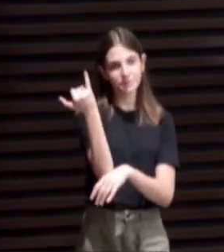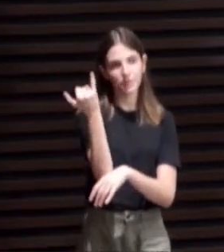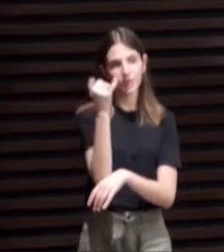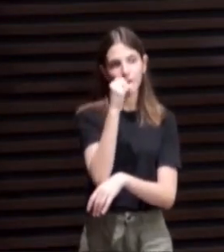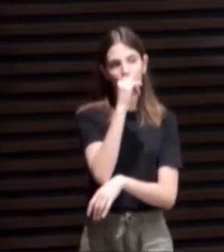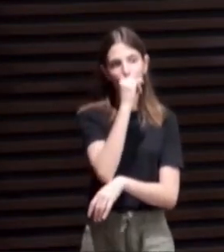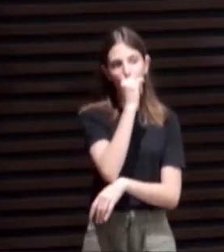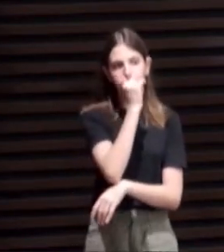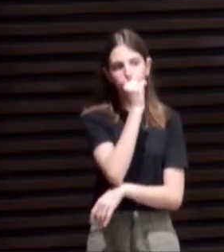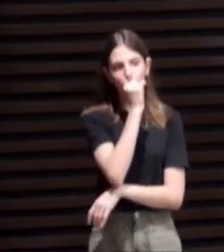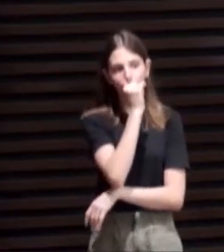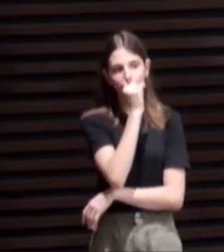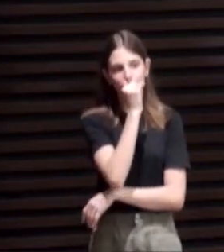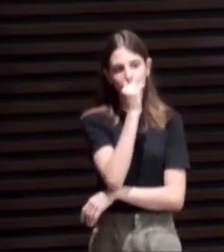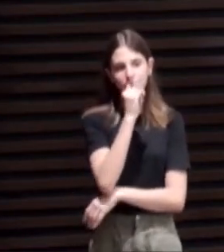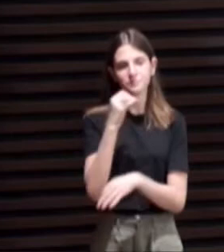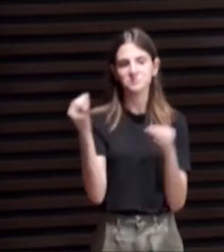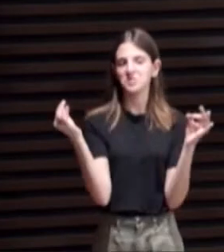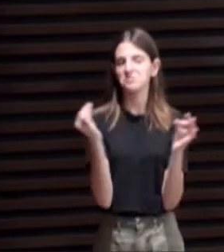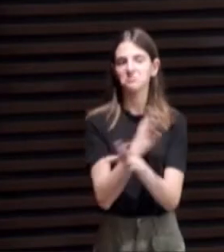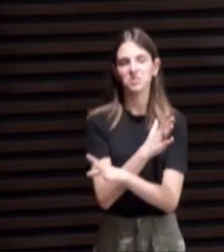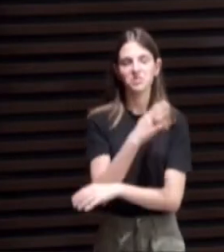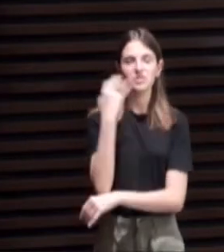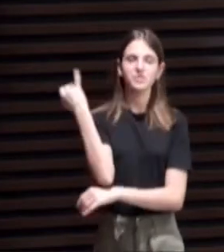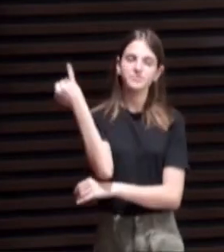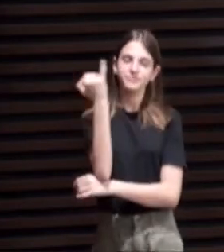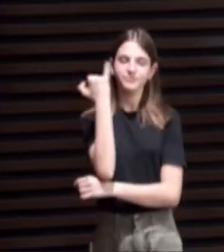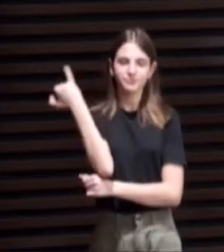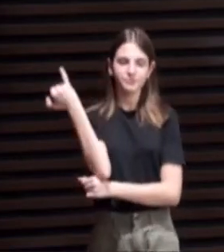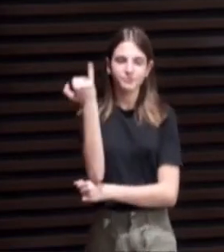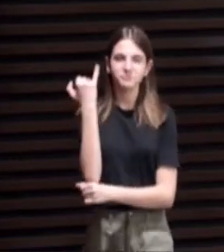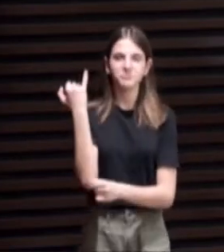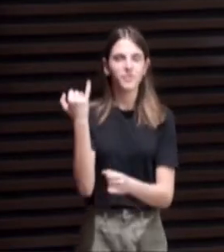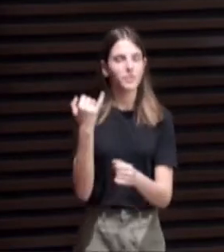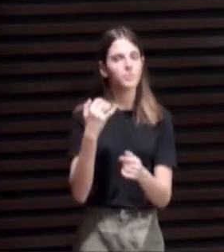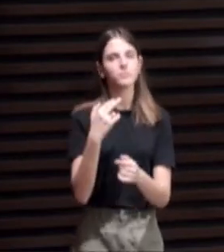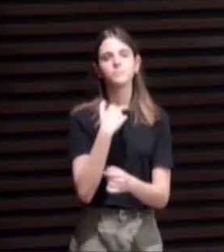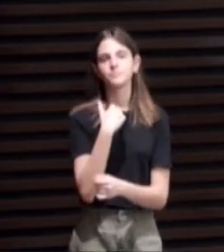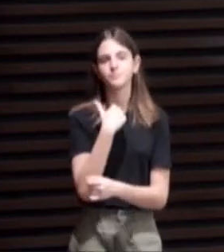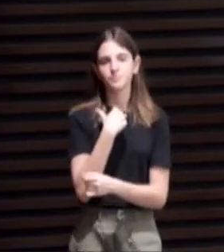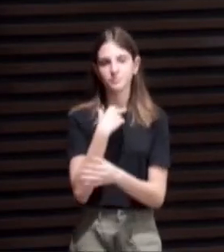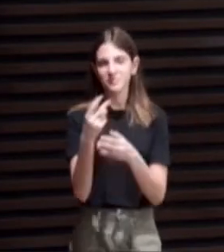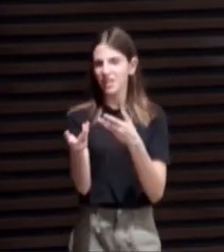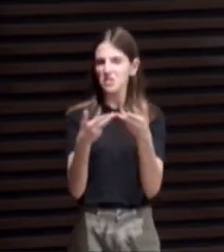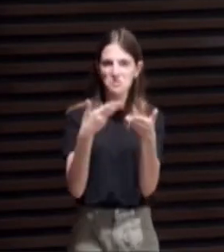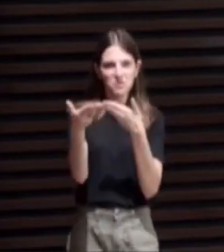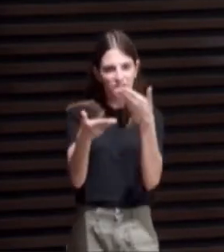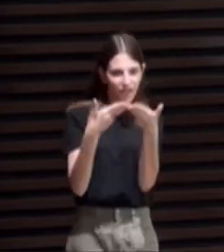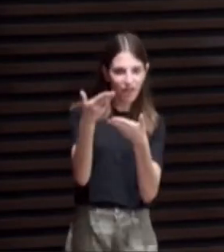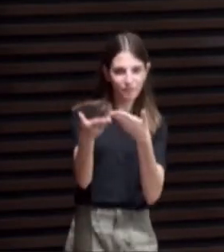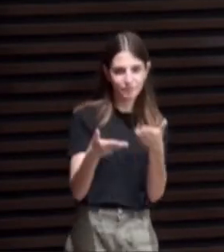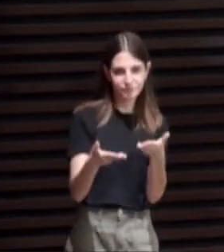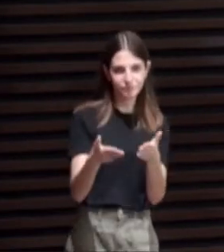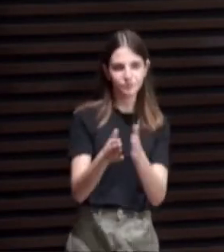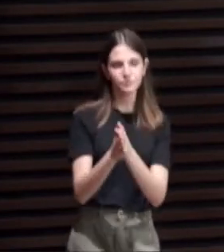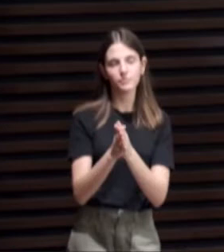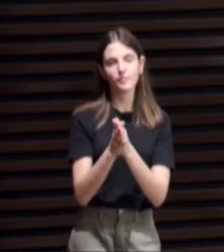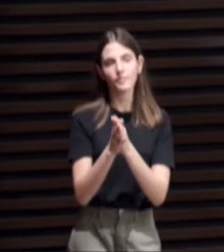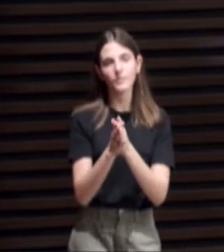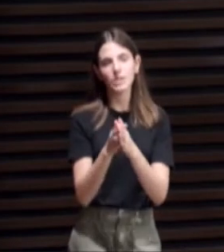totalmente essenciais, não dá para a gente negociar. A gente pode,